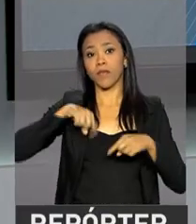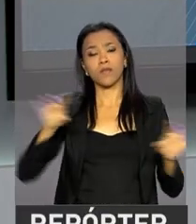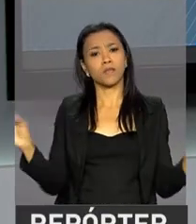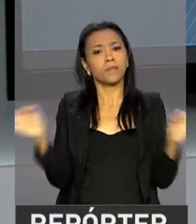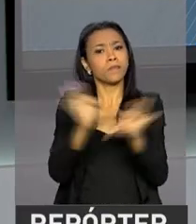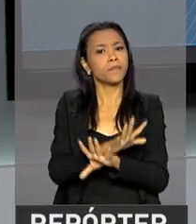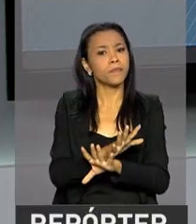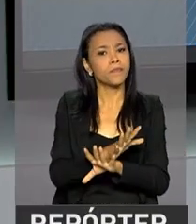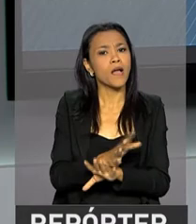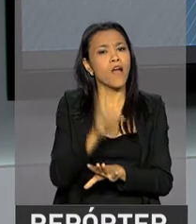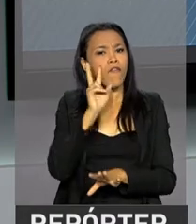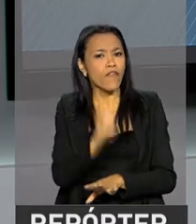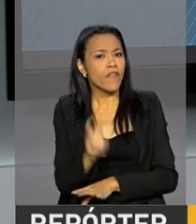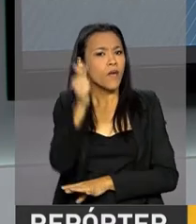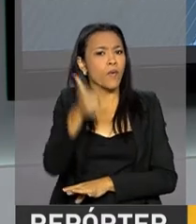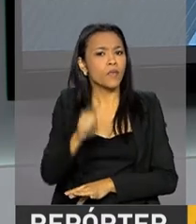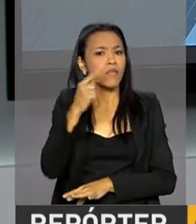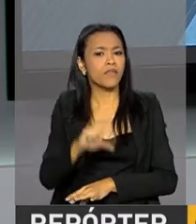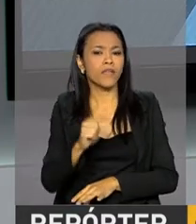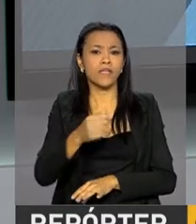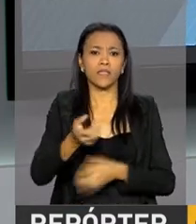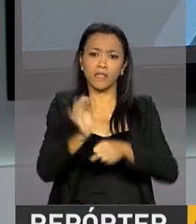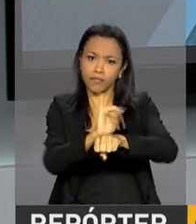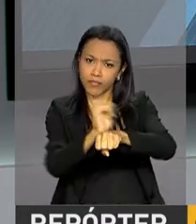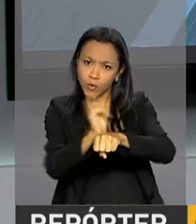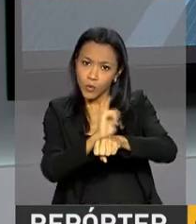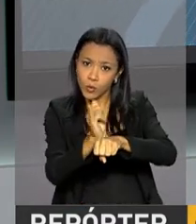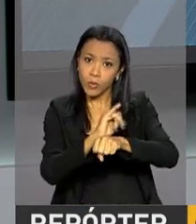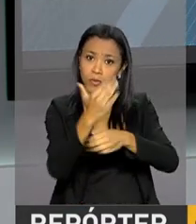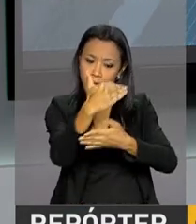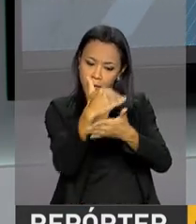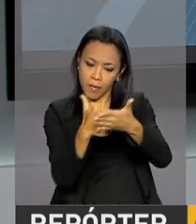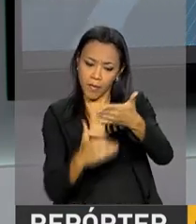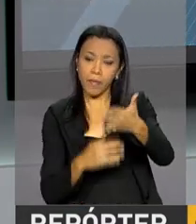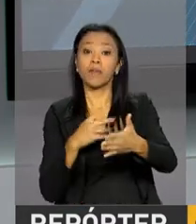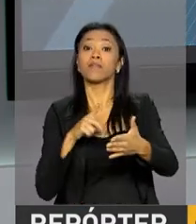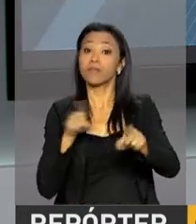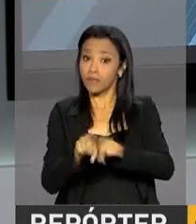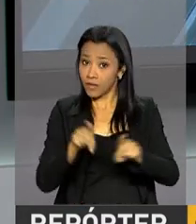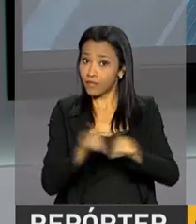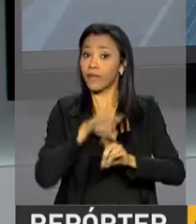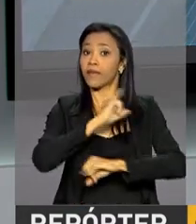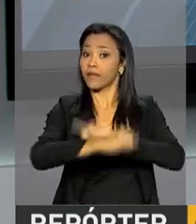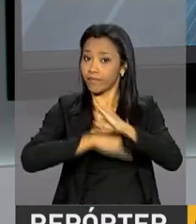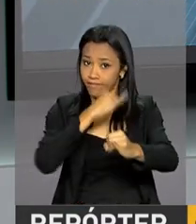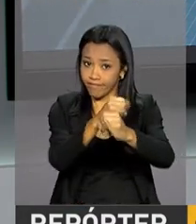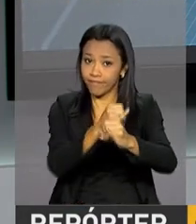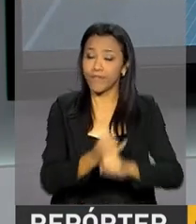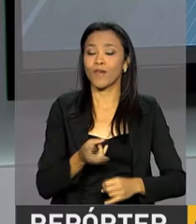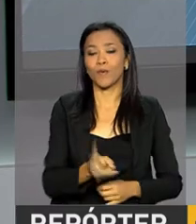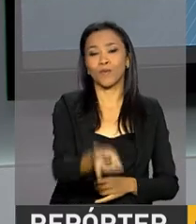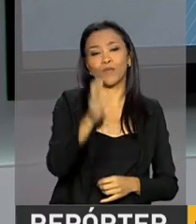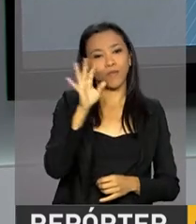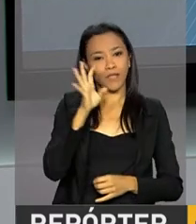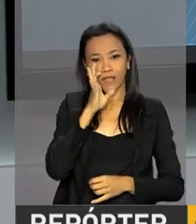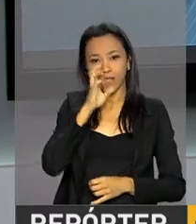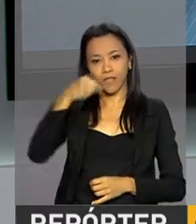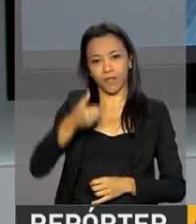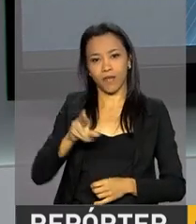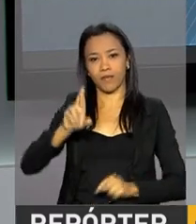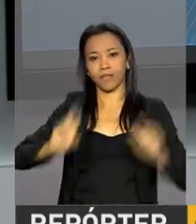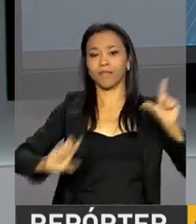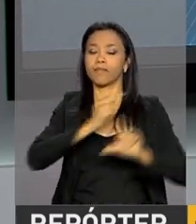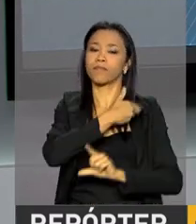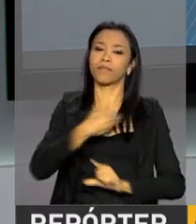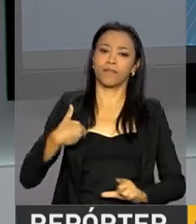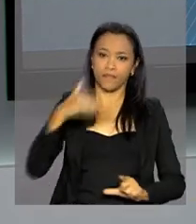por aqui. Reveja nossas reportagens no YouTube e acompanhe nossa programação também na internet. Continue com a gente na NBR,